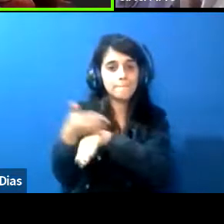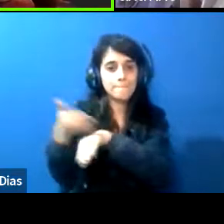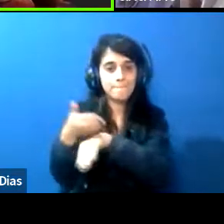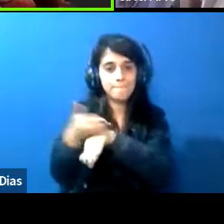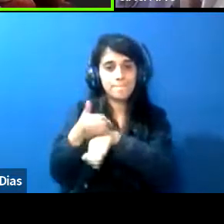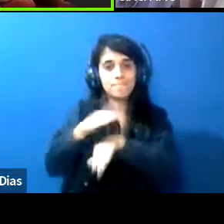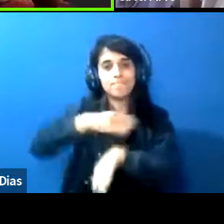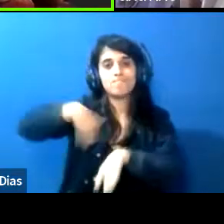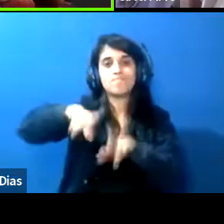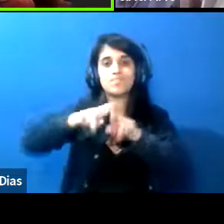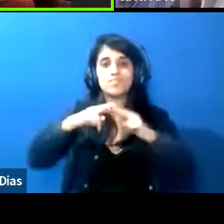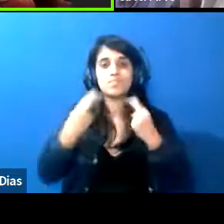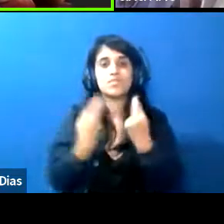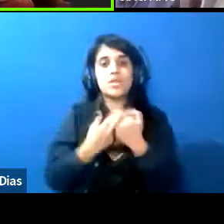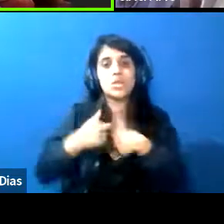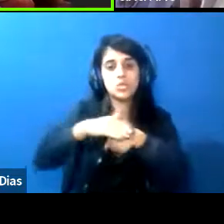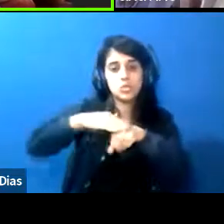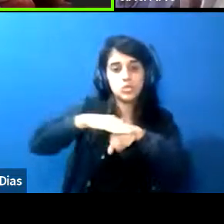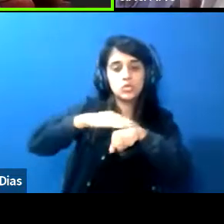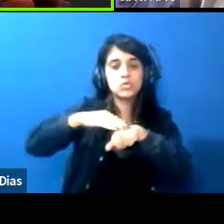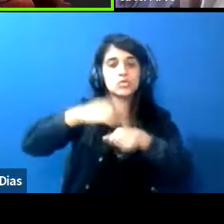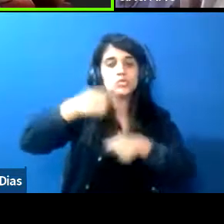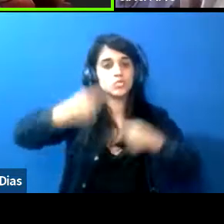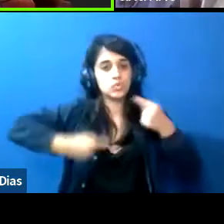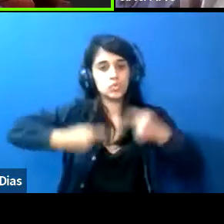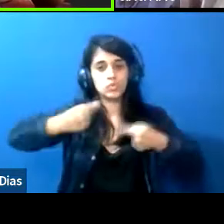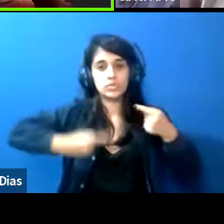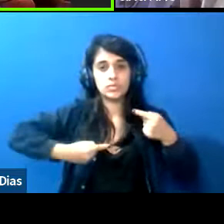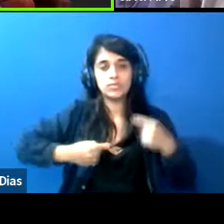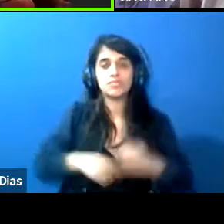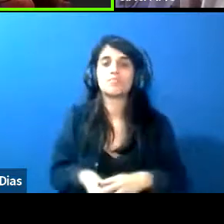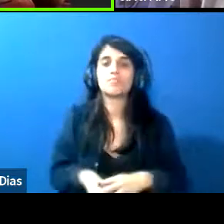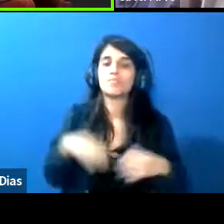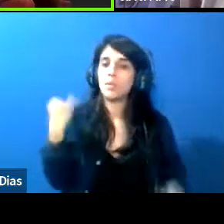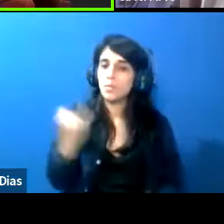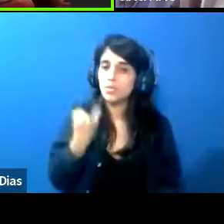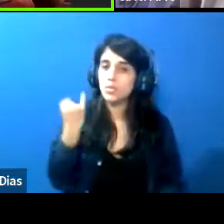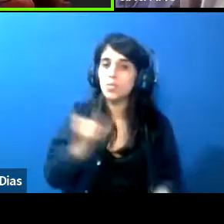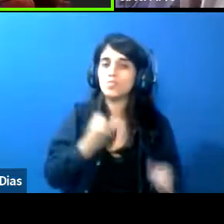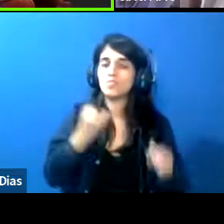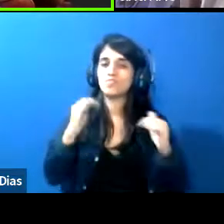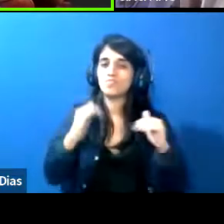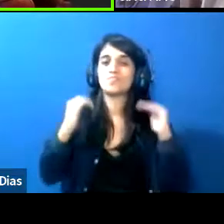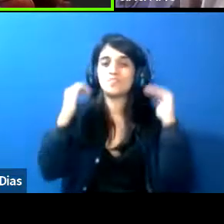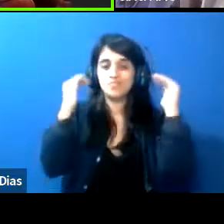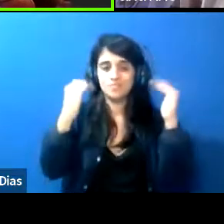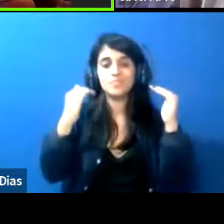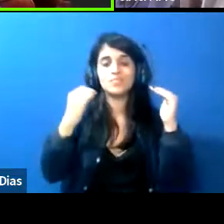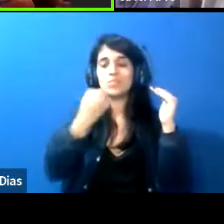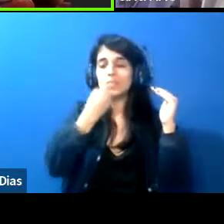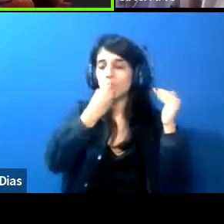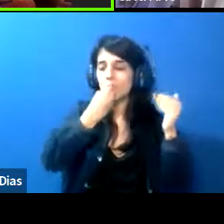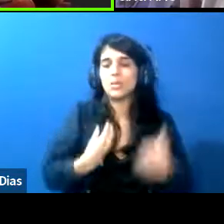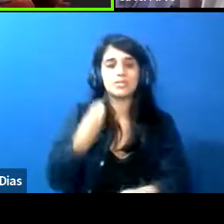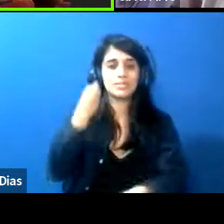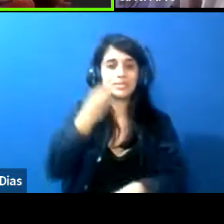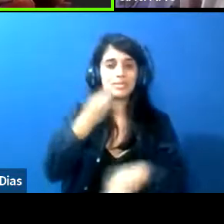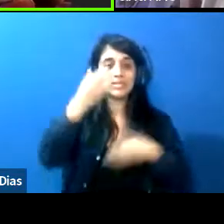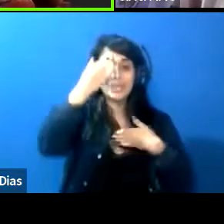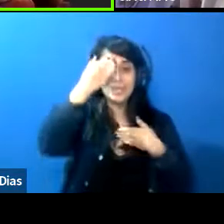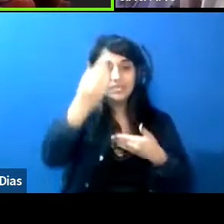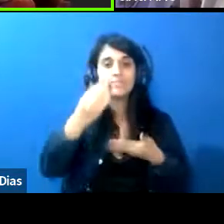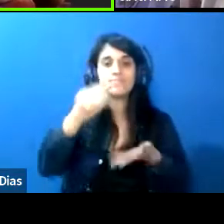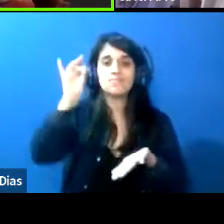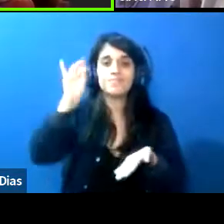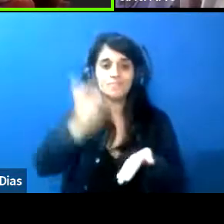das rodas de conversa, então, dos debates. Foi muito importante, muito riquíssimo, está sendo essa experiência. Agradecemos de